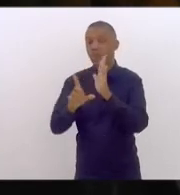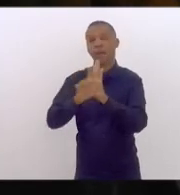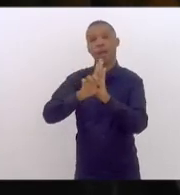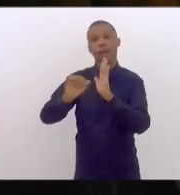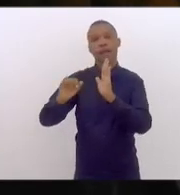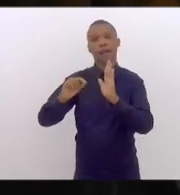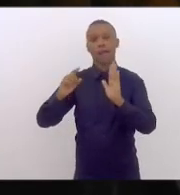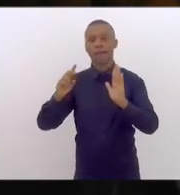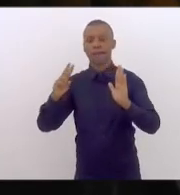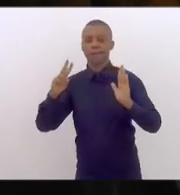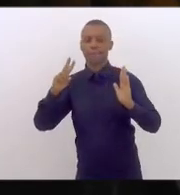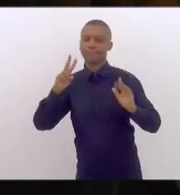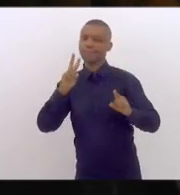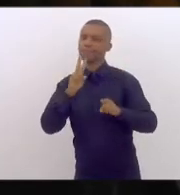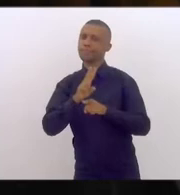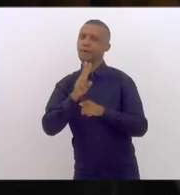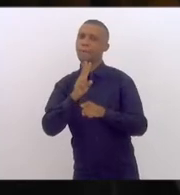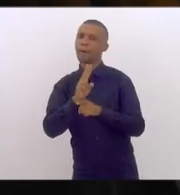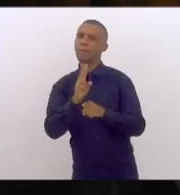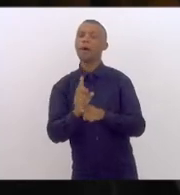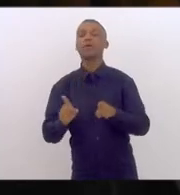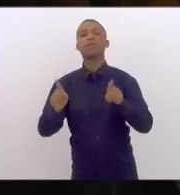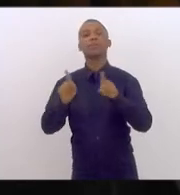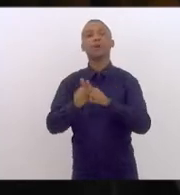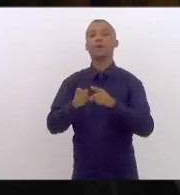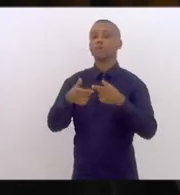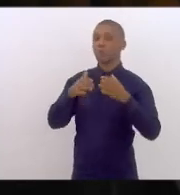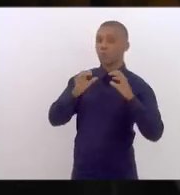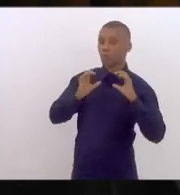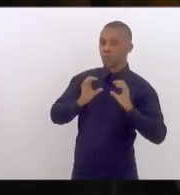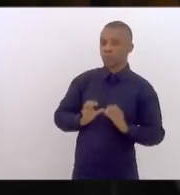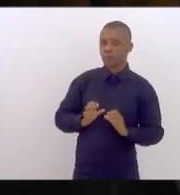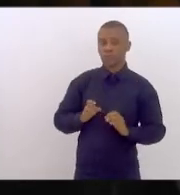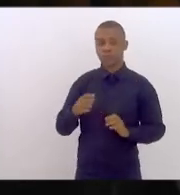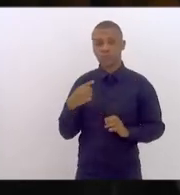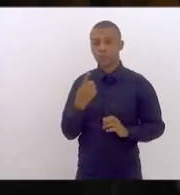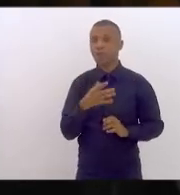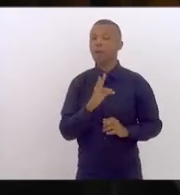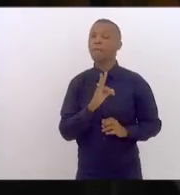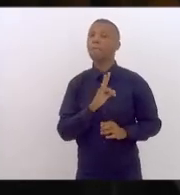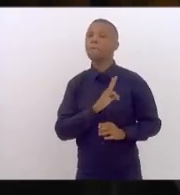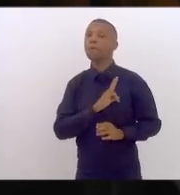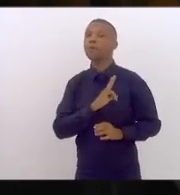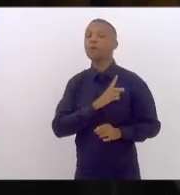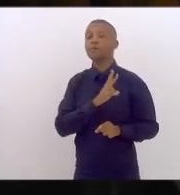o fiscal também do comportamento das nossas polícias